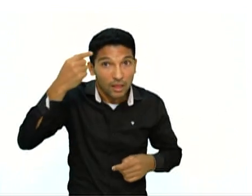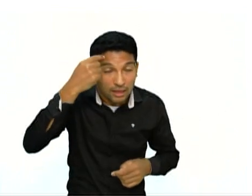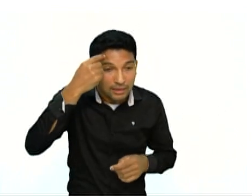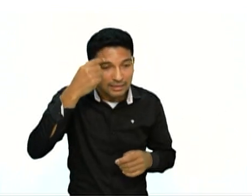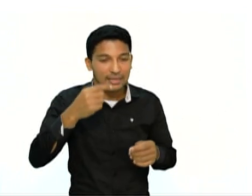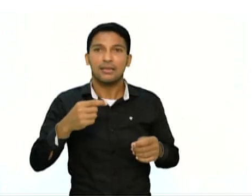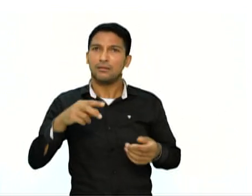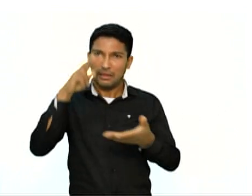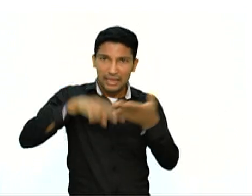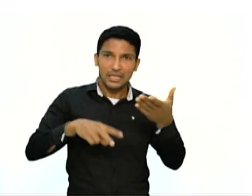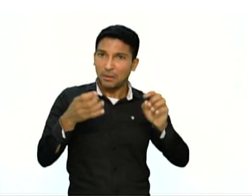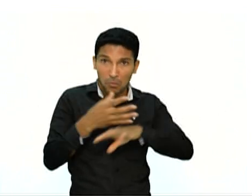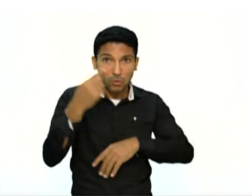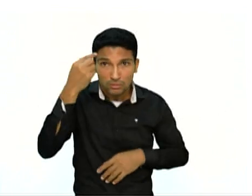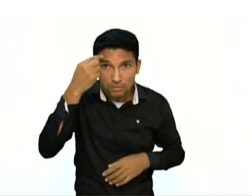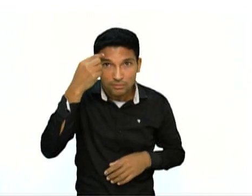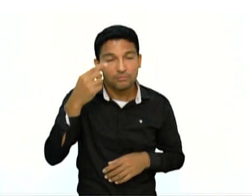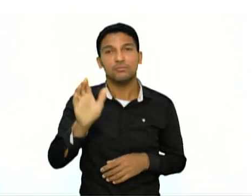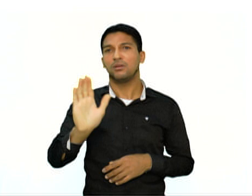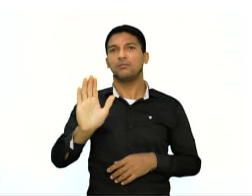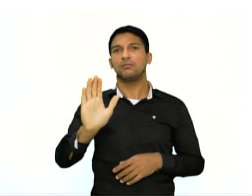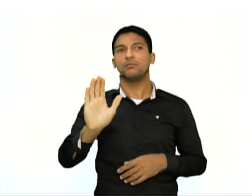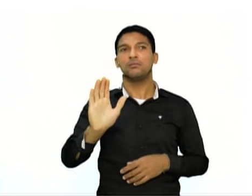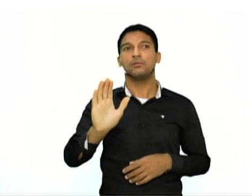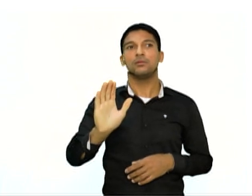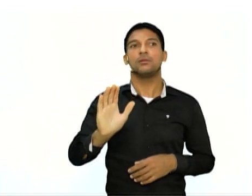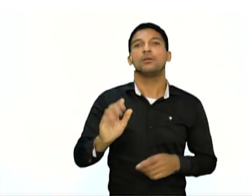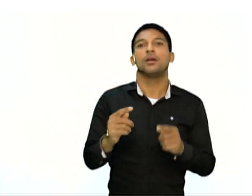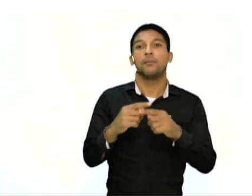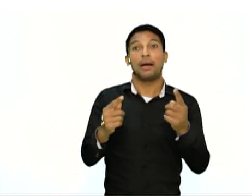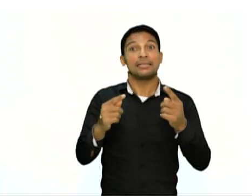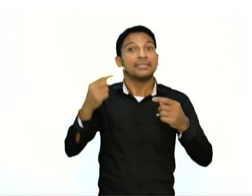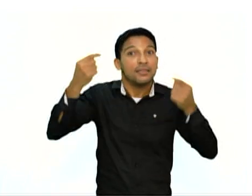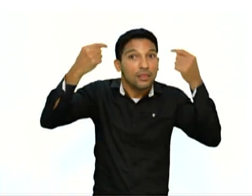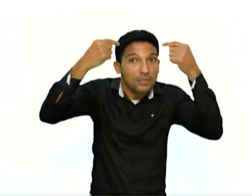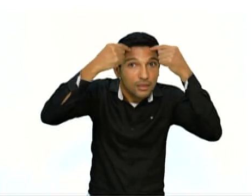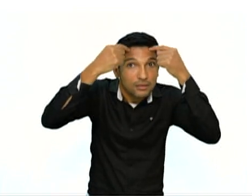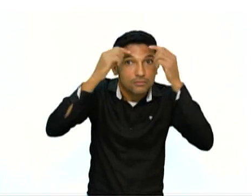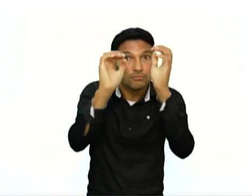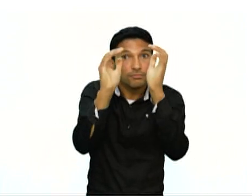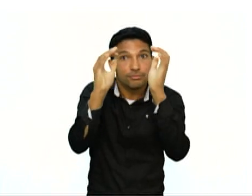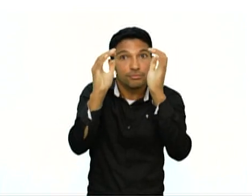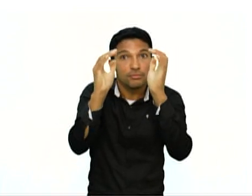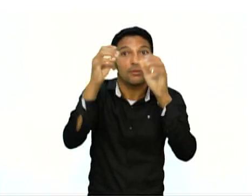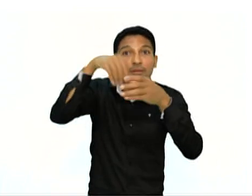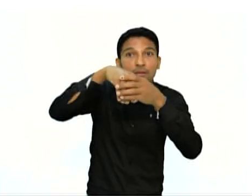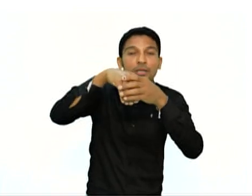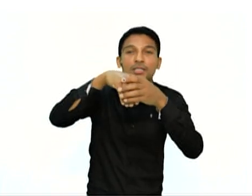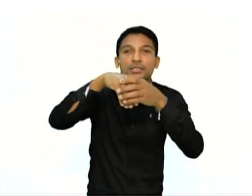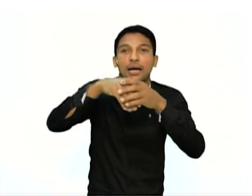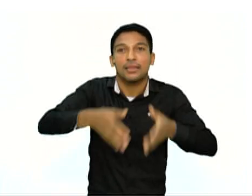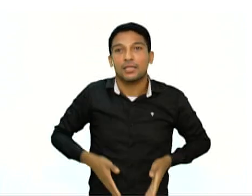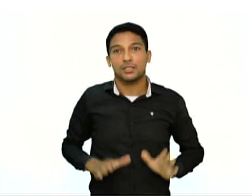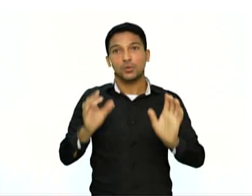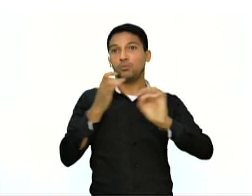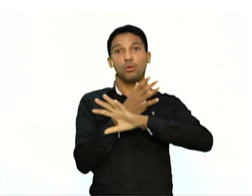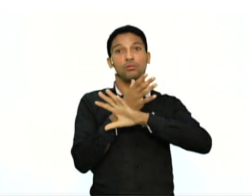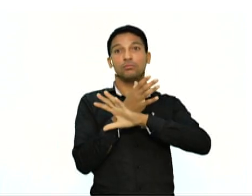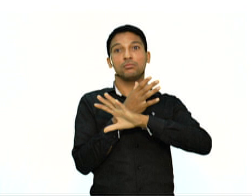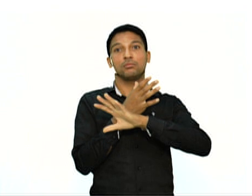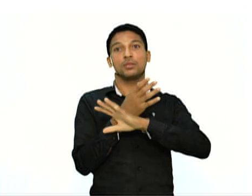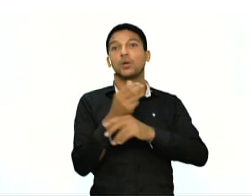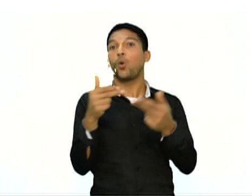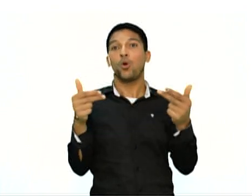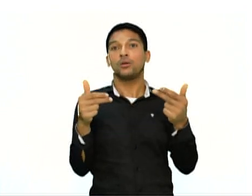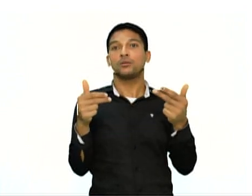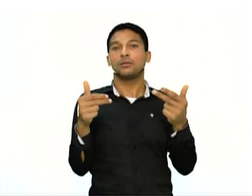ele. Essas são as ideias inatas. São ideias que já nascem com o ser humano. Ou seja, o ser humano não nasce